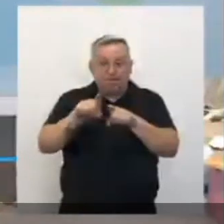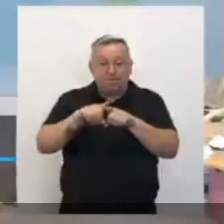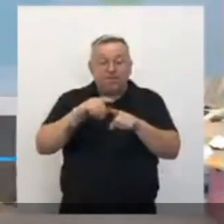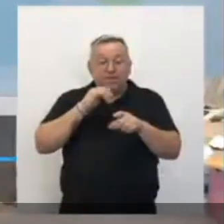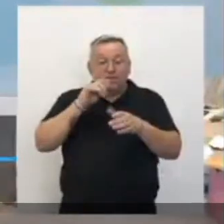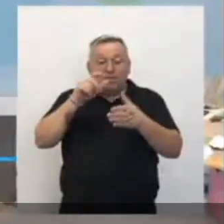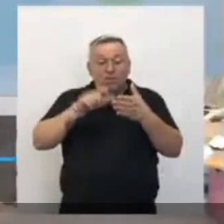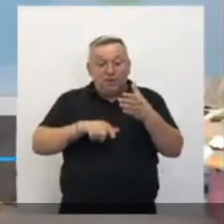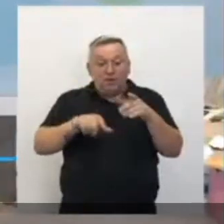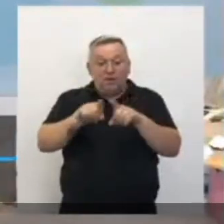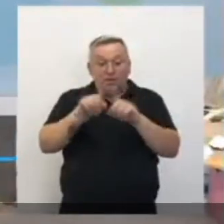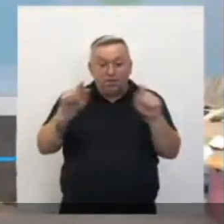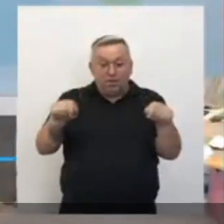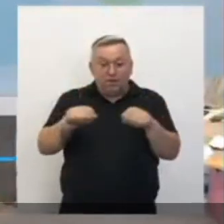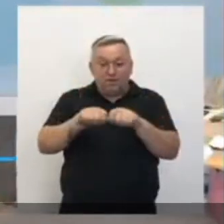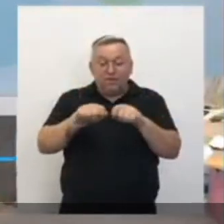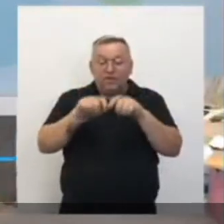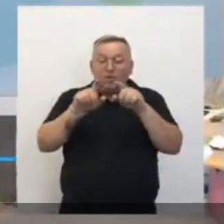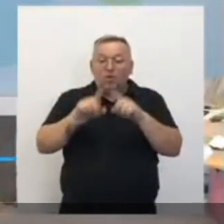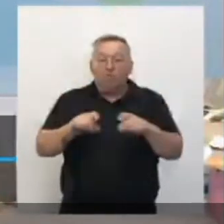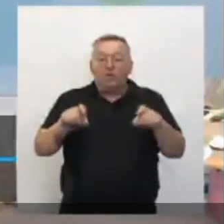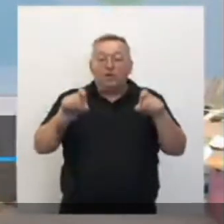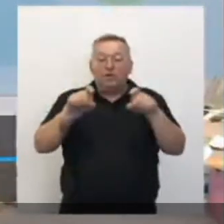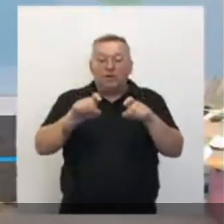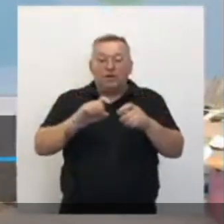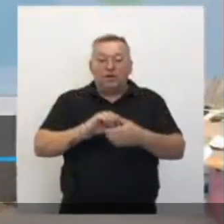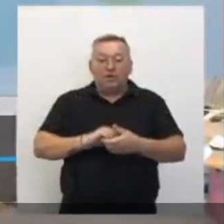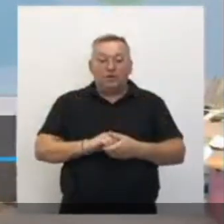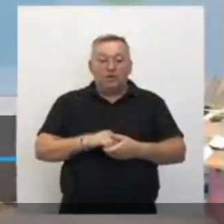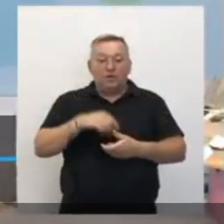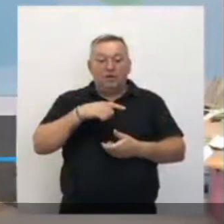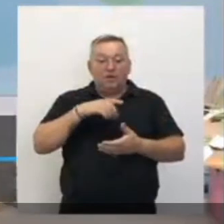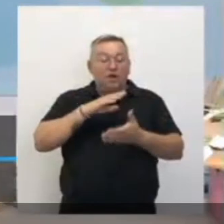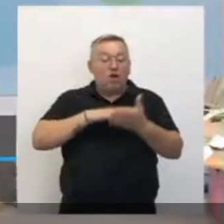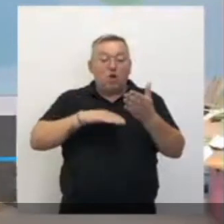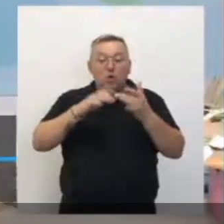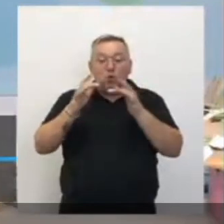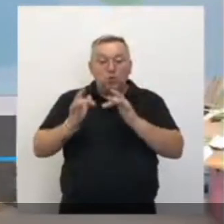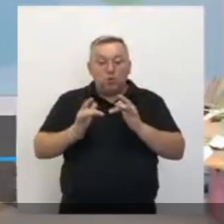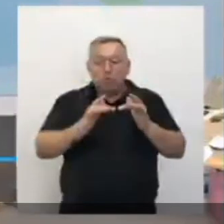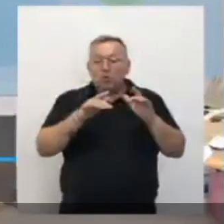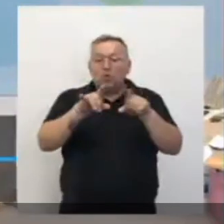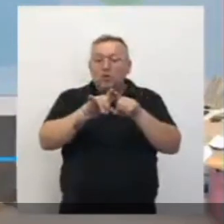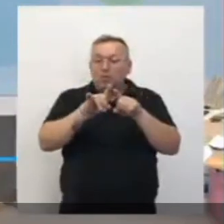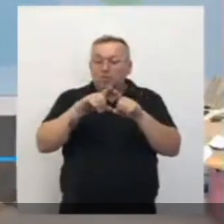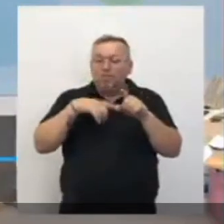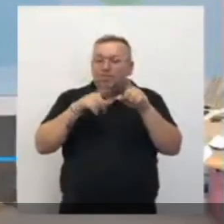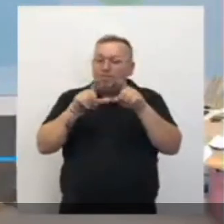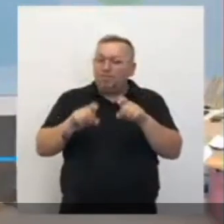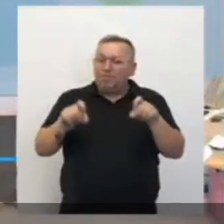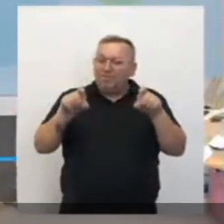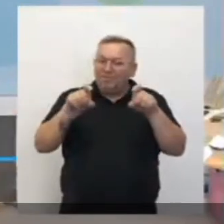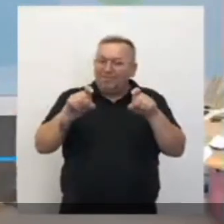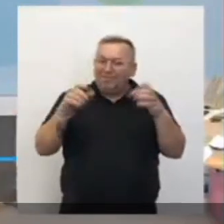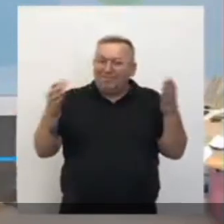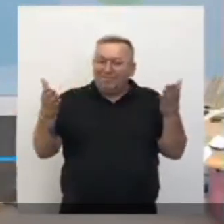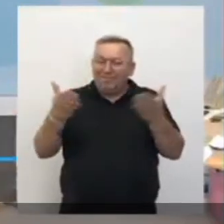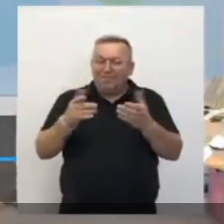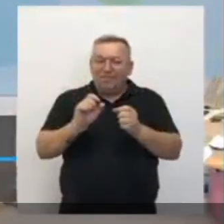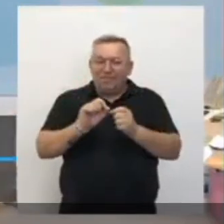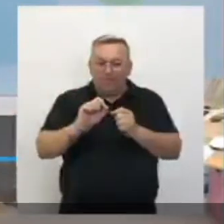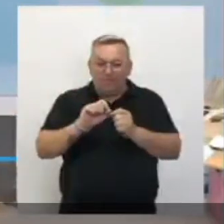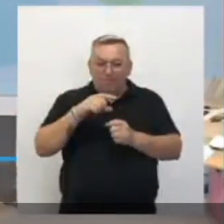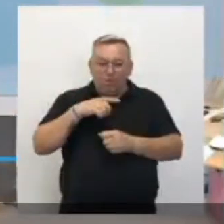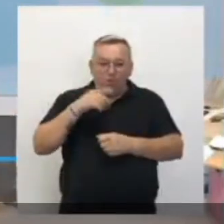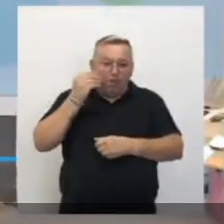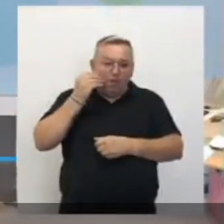ele também pode ser computadorizado, né? Sim. Existe toda uma relação dele ser também computadorizada. Então, com essa construção, eu tentei